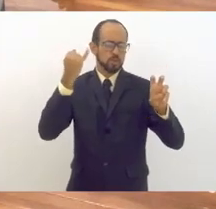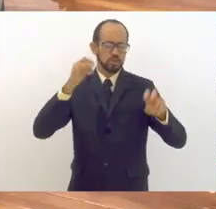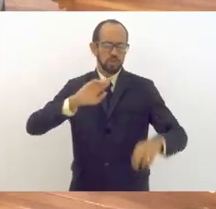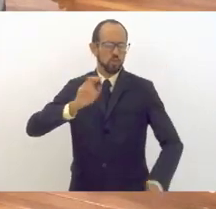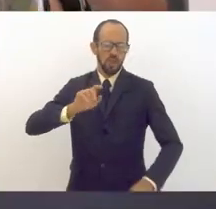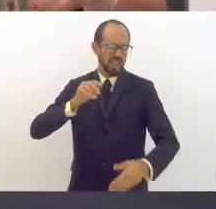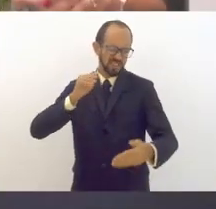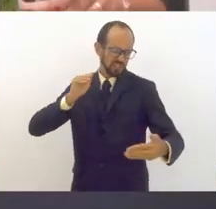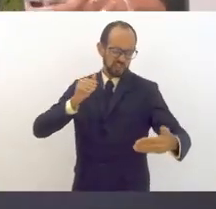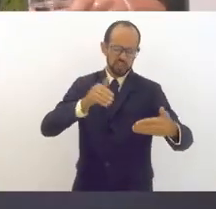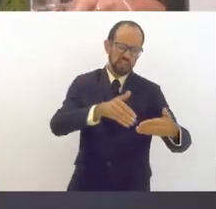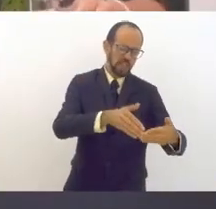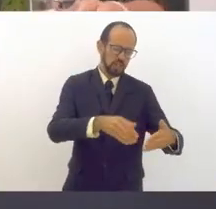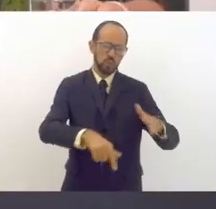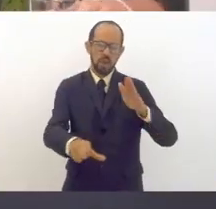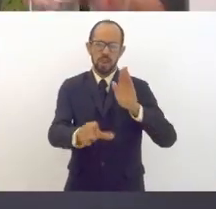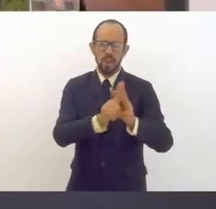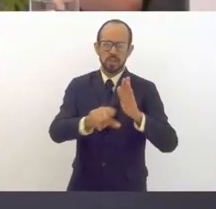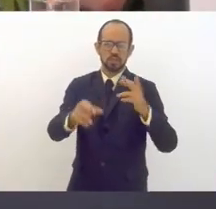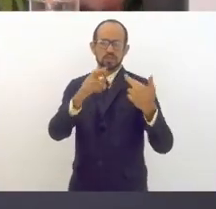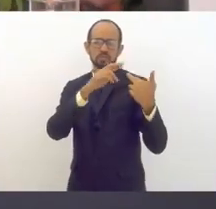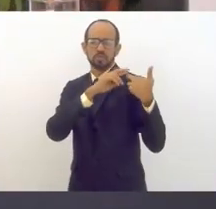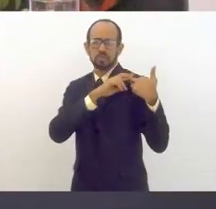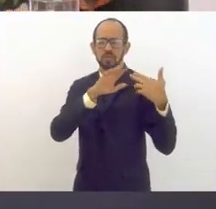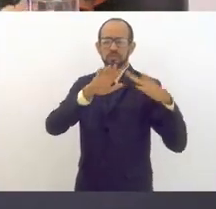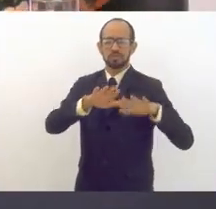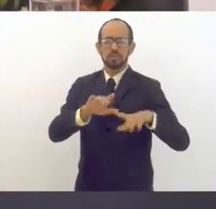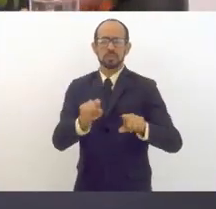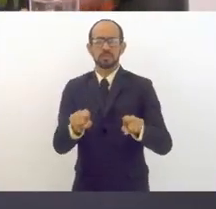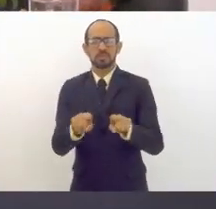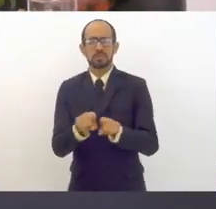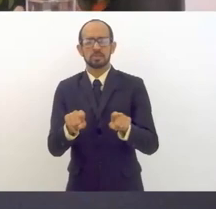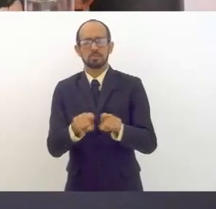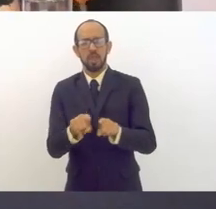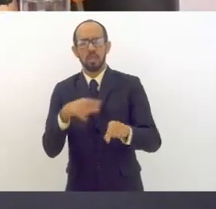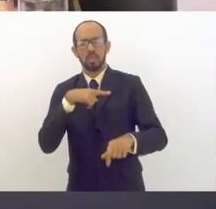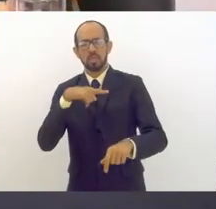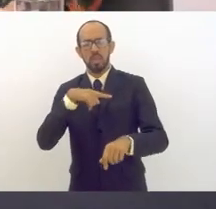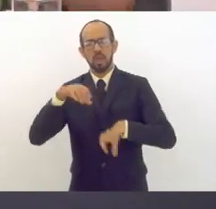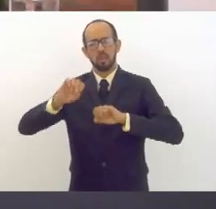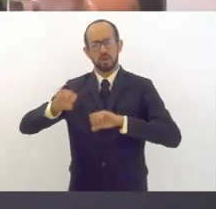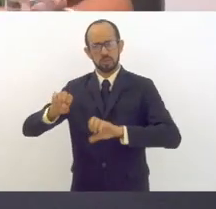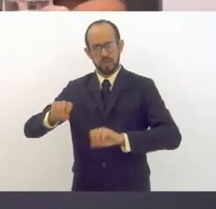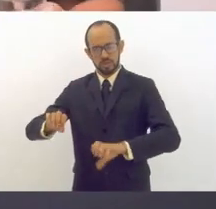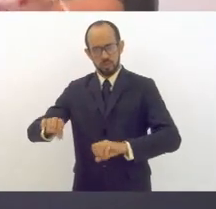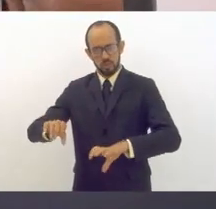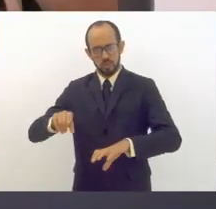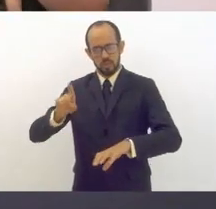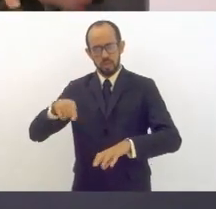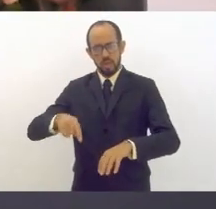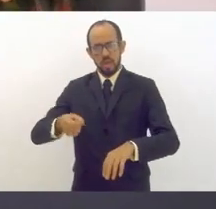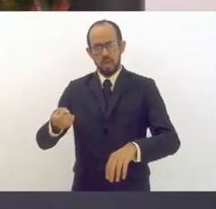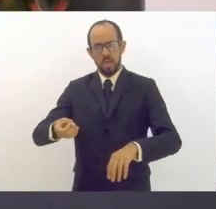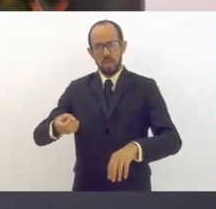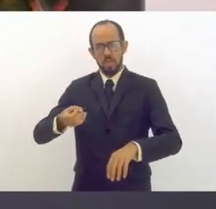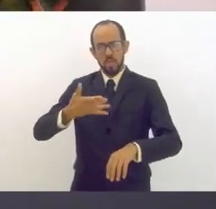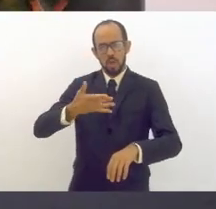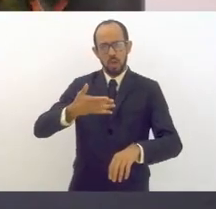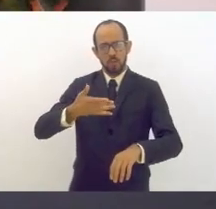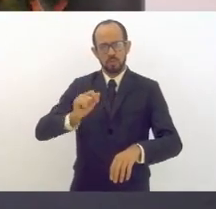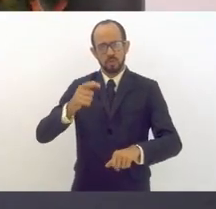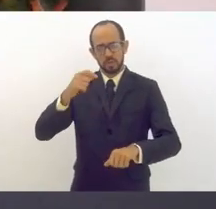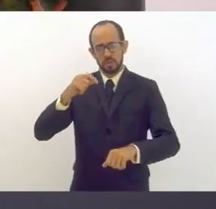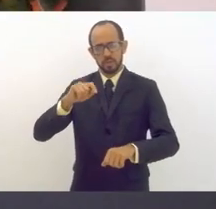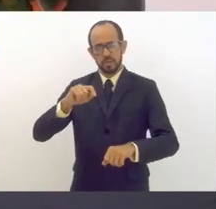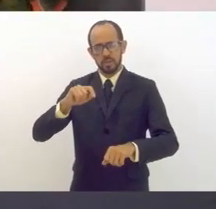Lei de Responsabilidade Educacional, mas eu acho que tem tudo a ver com a educação, que é uma nova menção ao fato de estarmos no